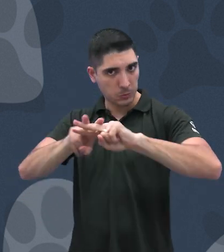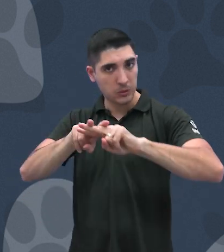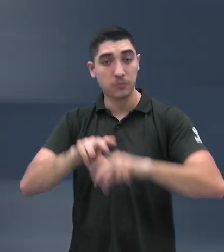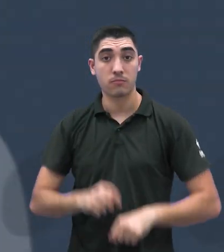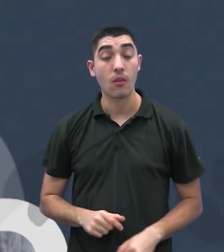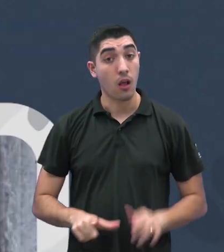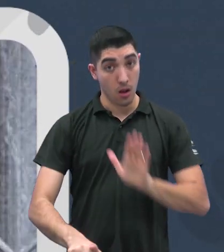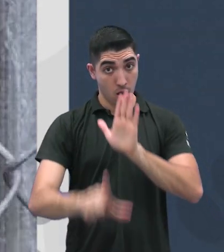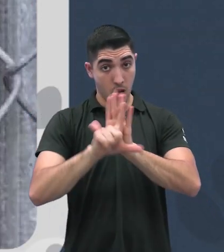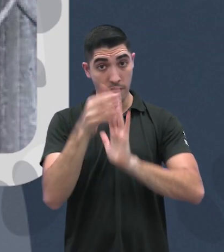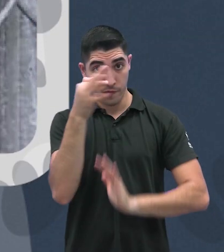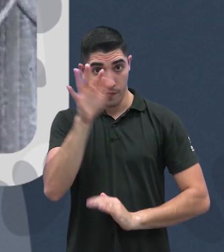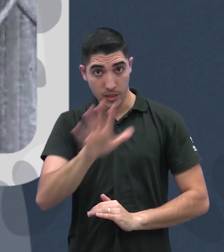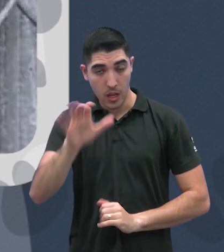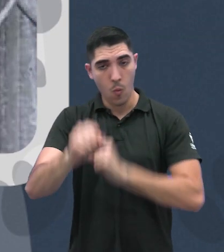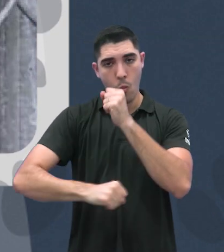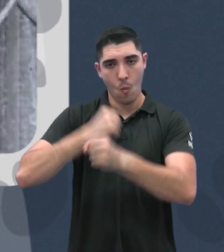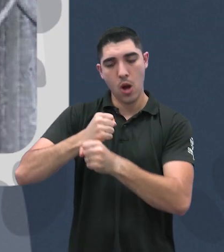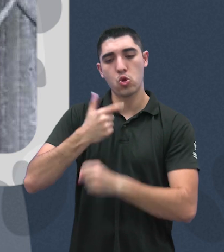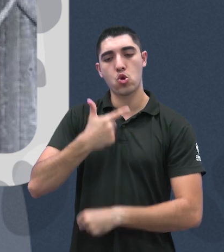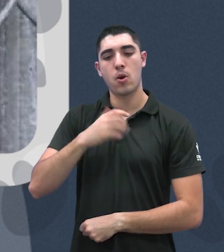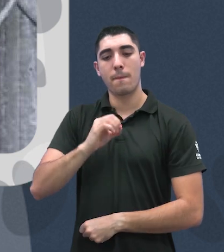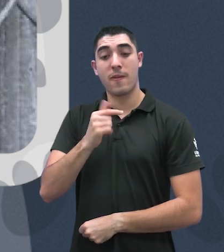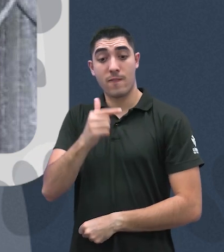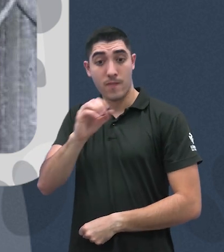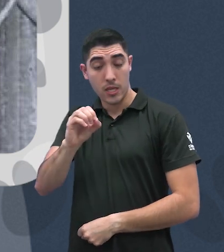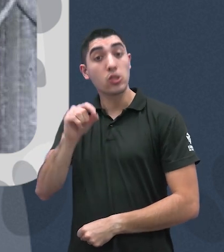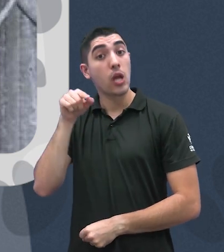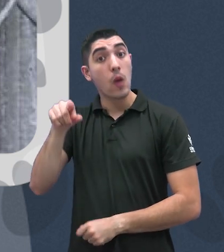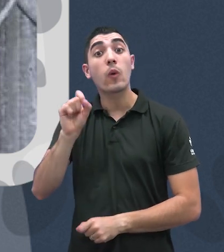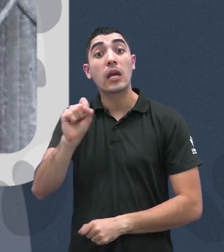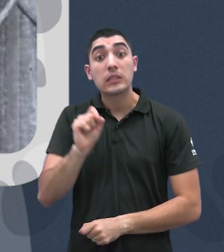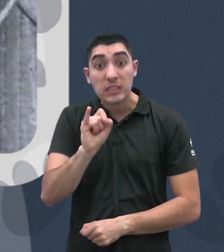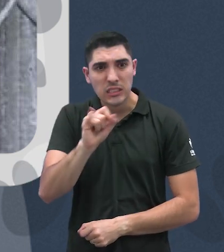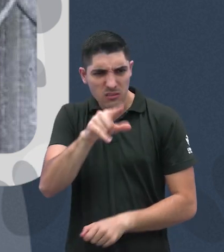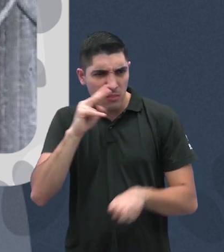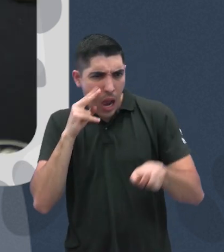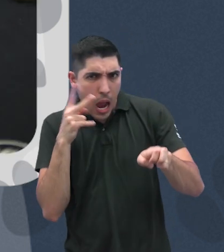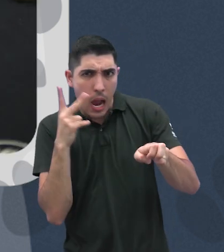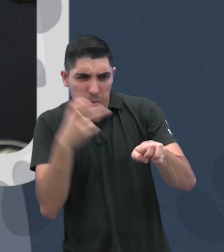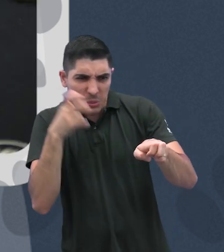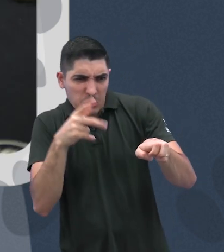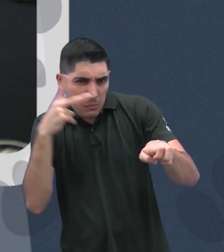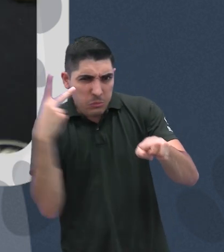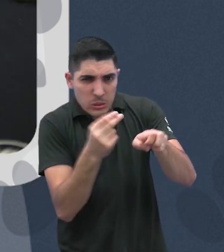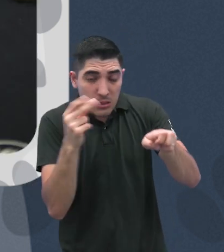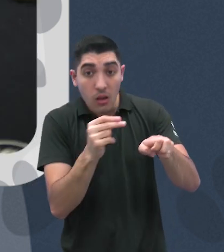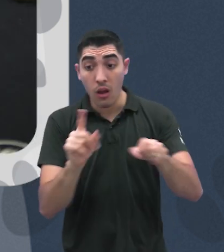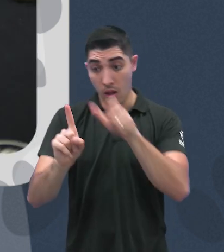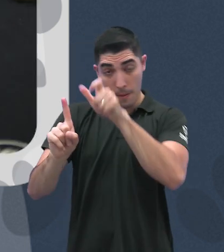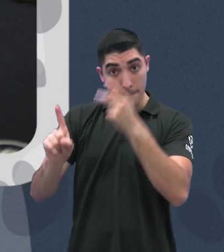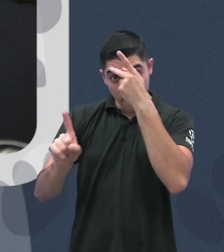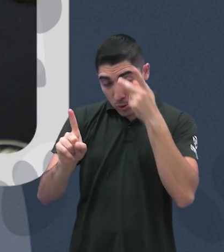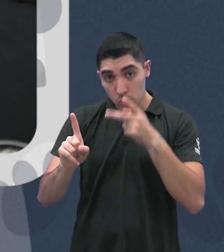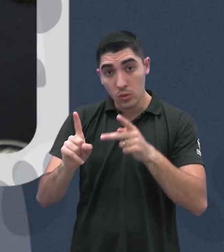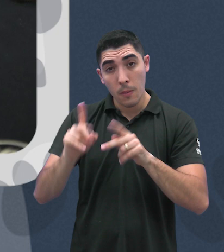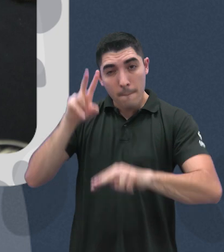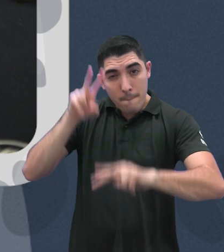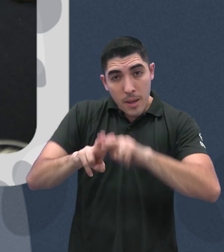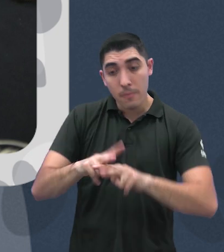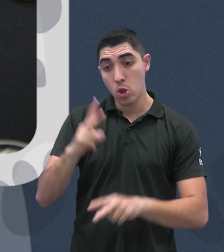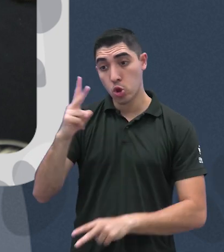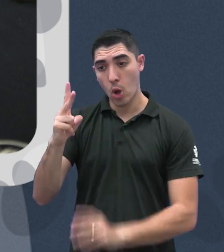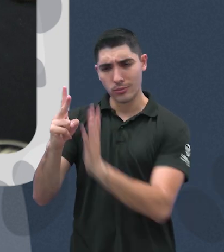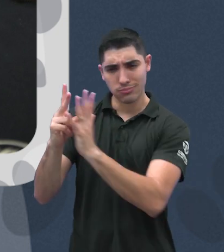prisão. Existe uma lei federal de 2020 que aumentou a pena para maus tratos. O criminoso pode pegar de 2